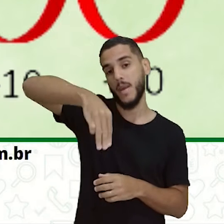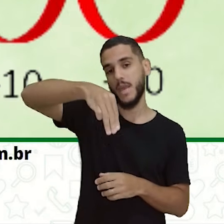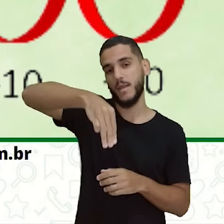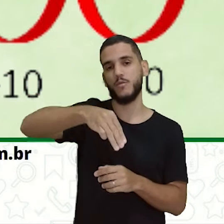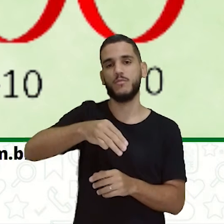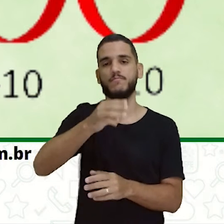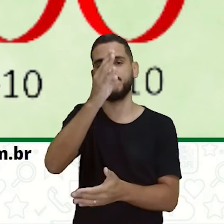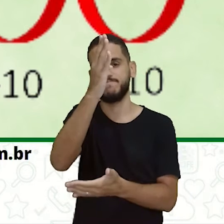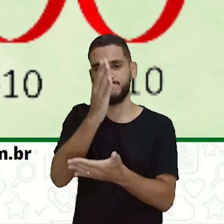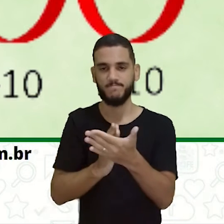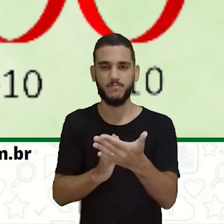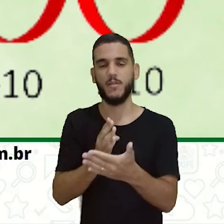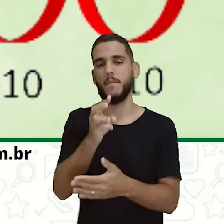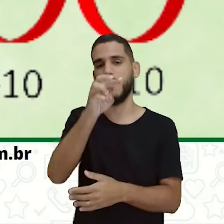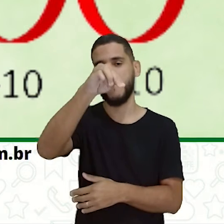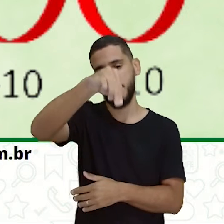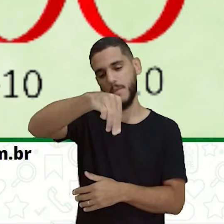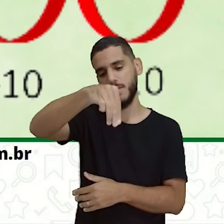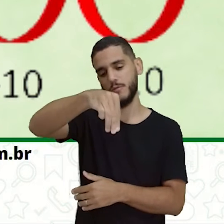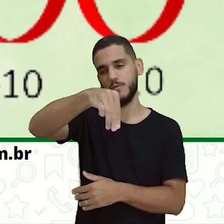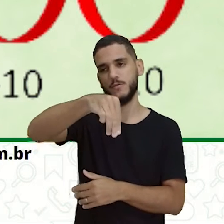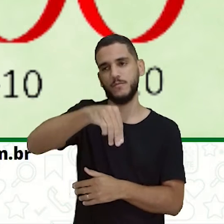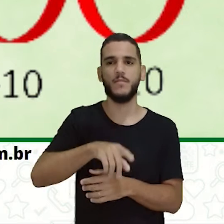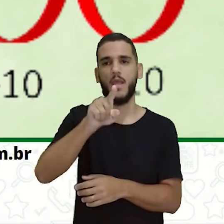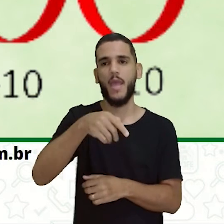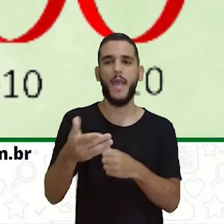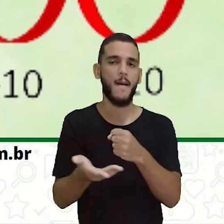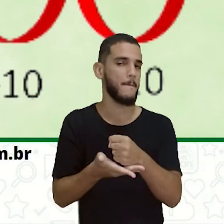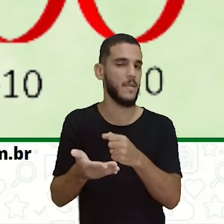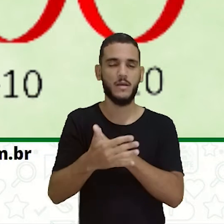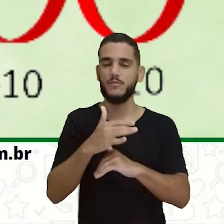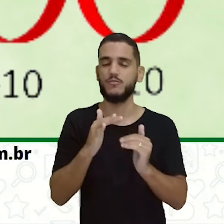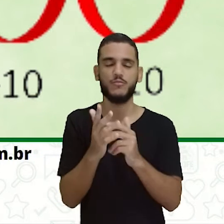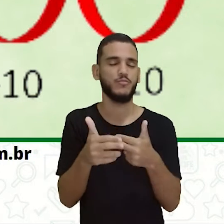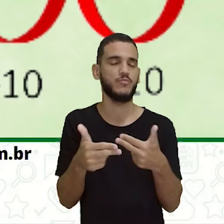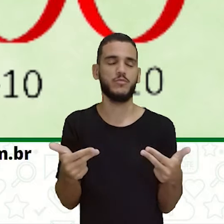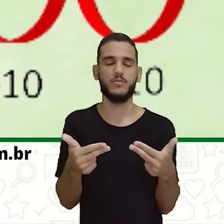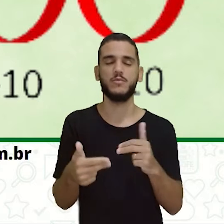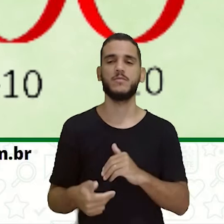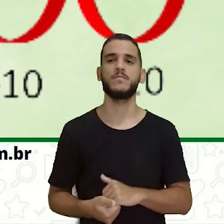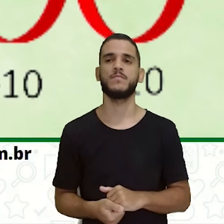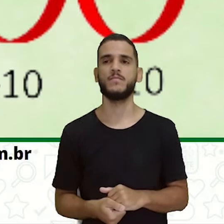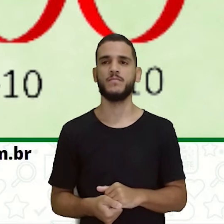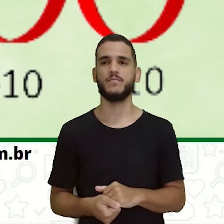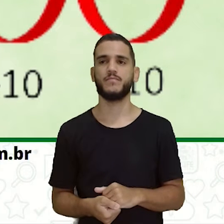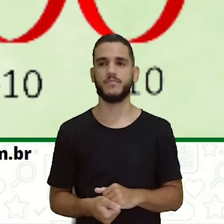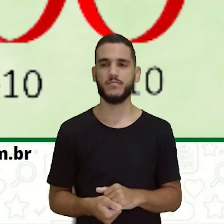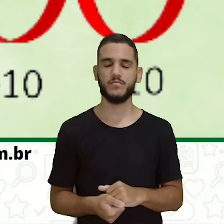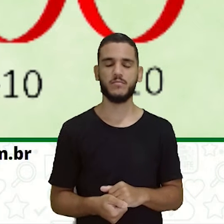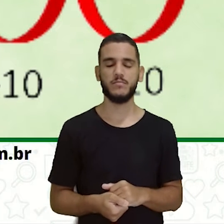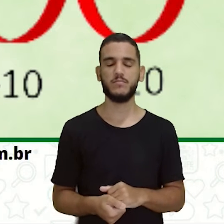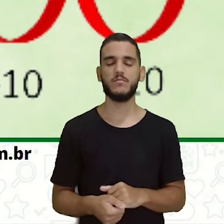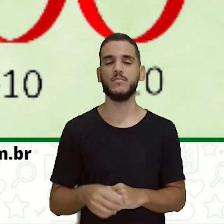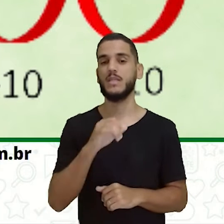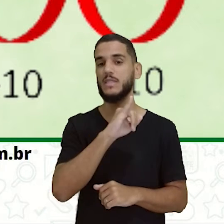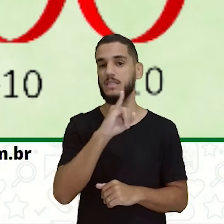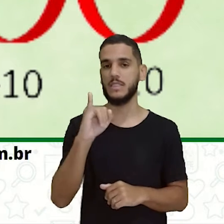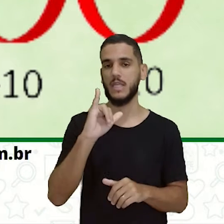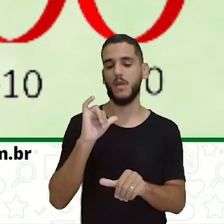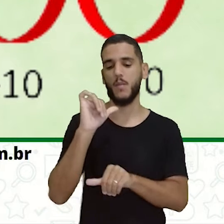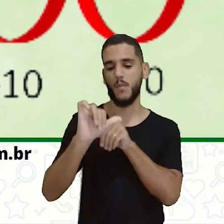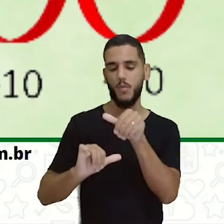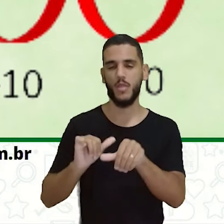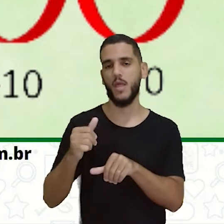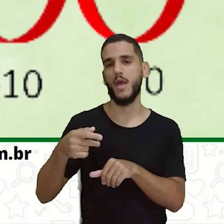é como é que se diz? A base de tudo, não é? Então, para quilômetro, eu vou